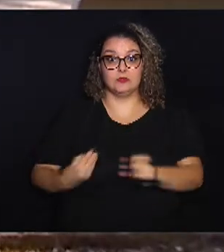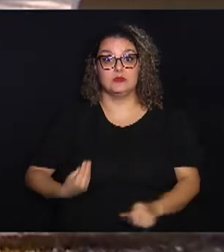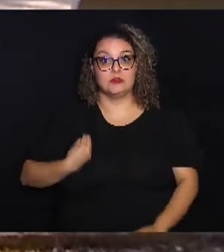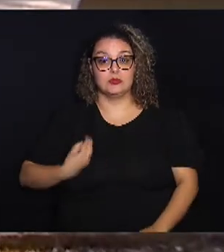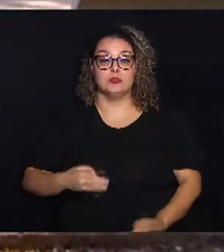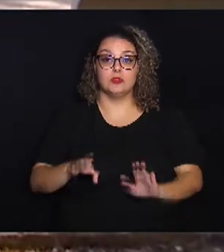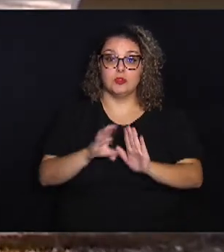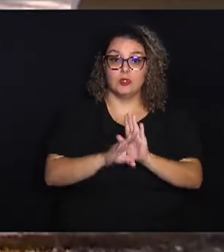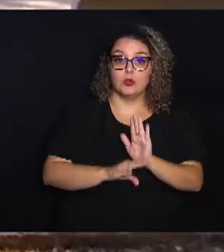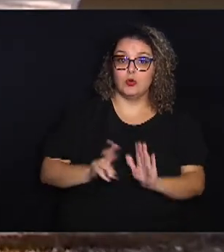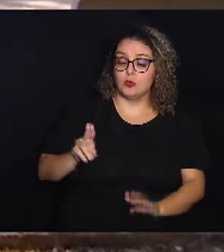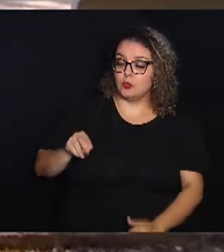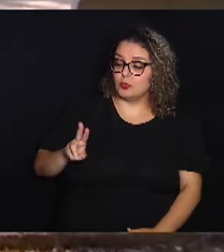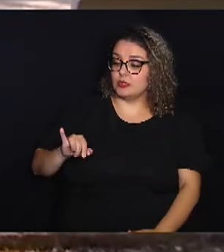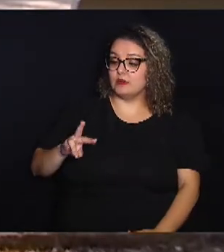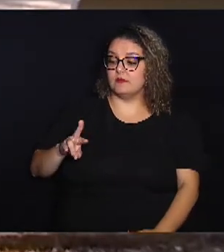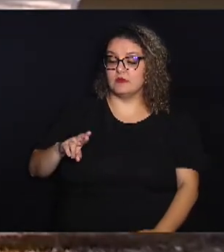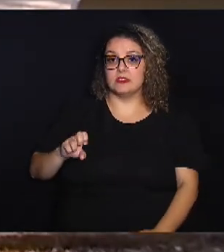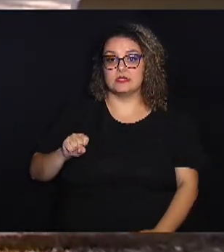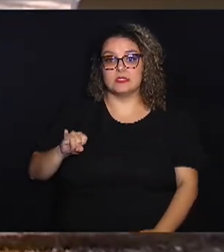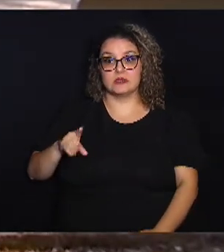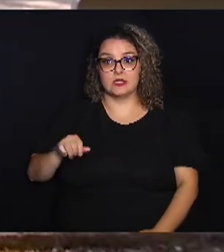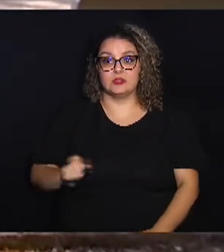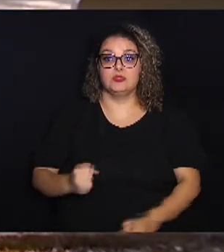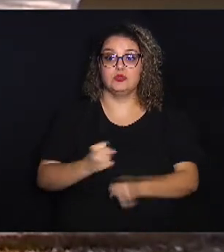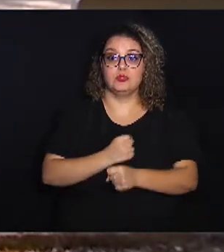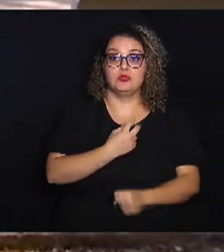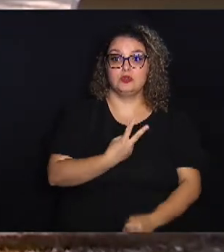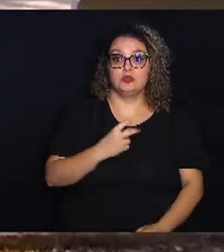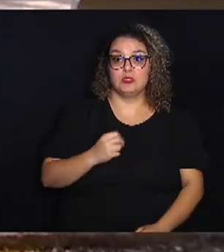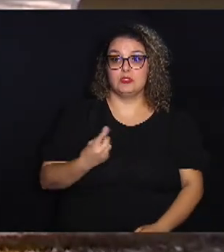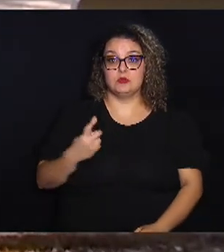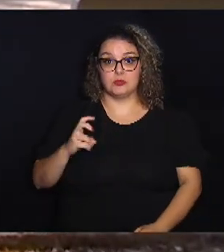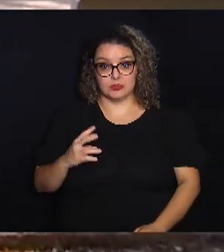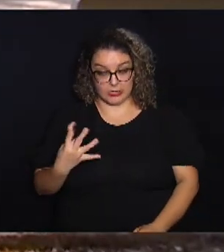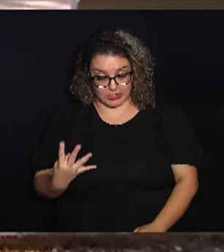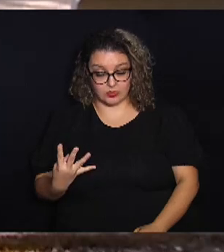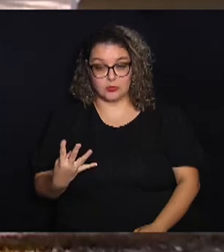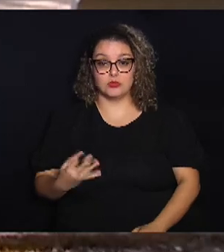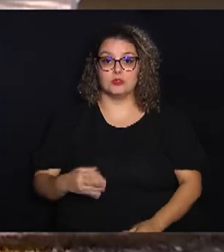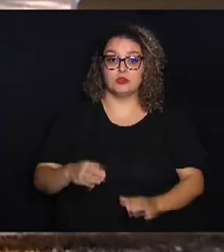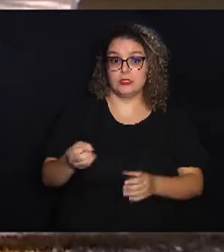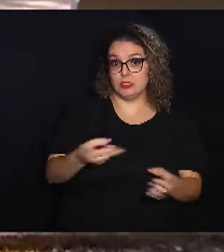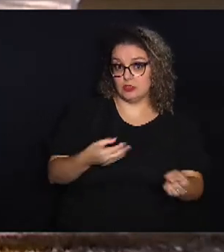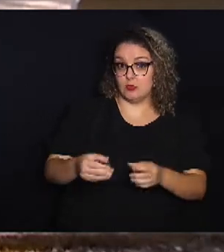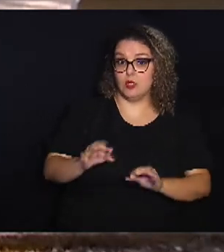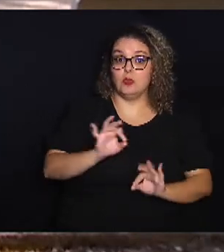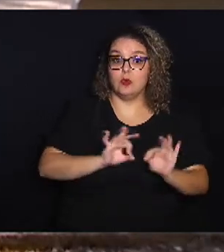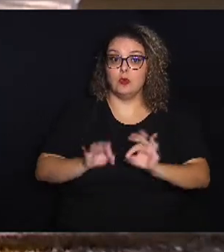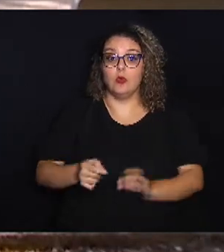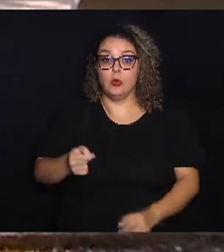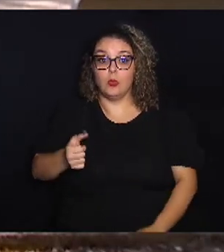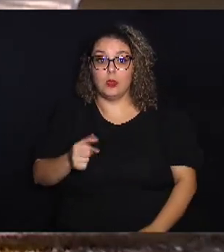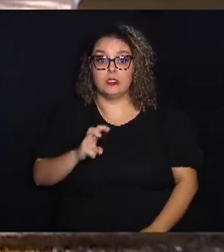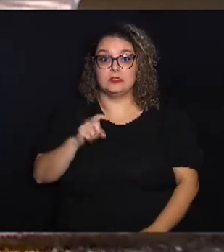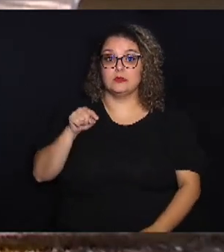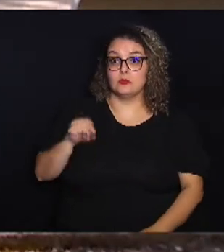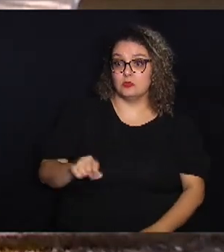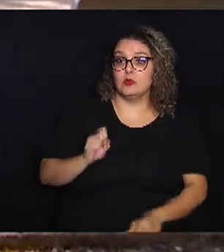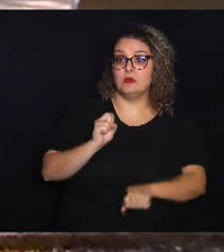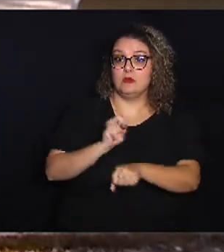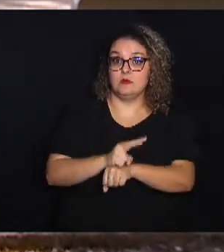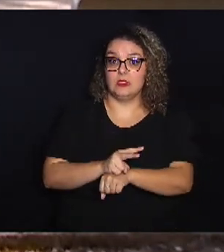programa Universidade foi criado no ano de 2014 e atualmente o projeto oferece quase 5.000 vagas